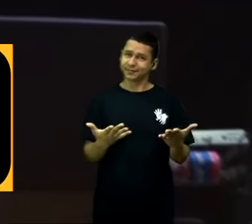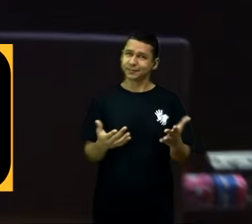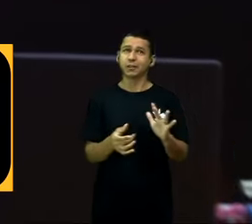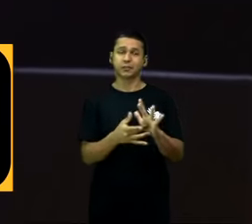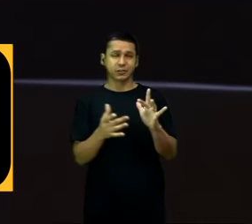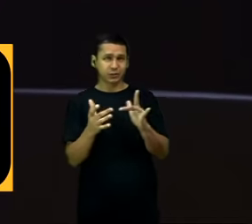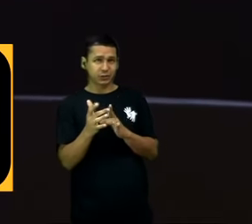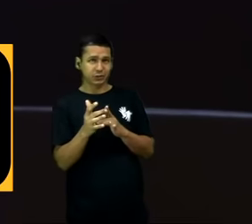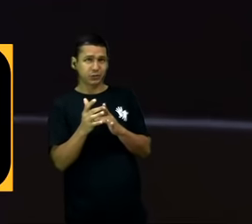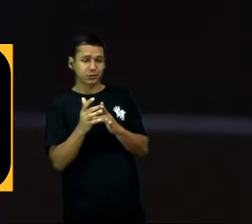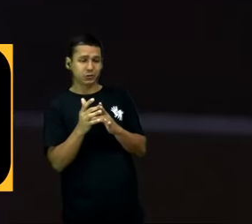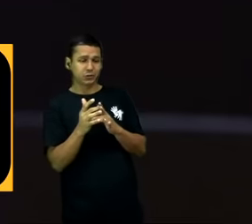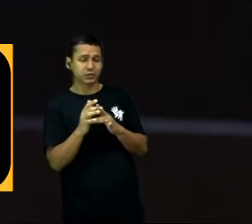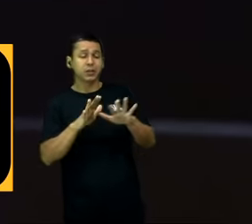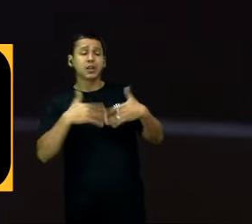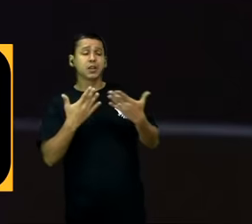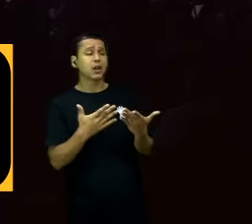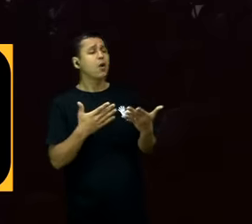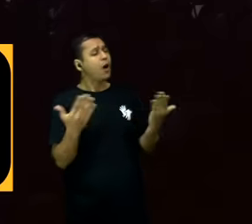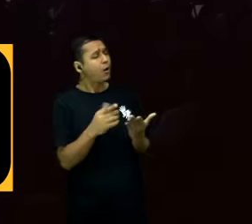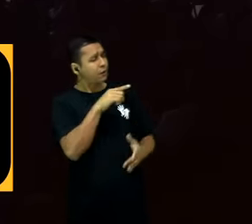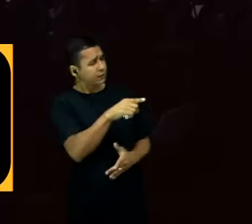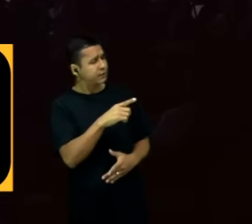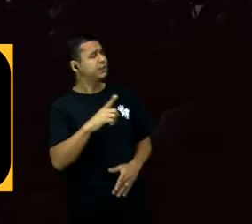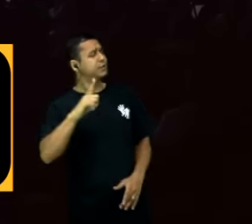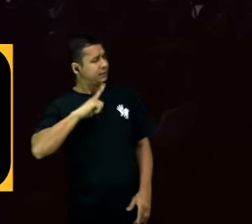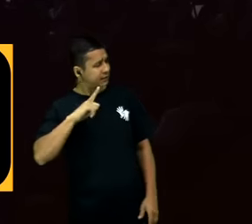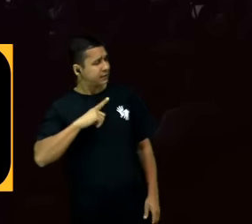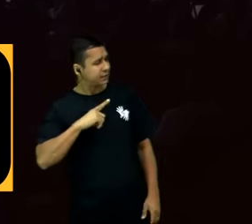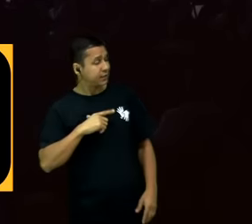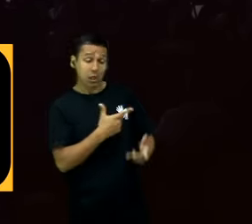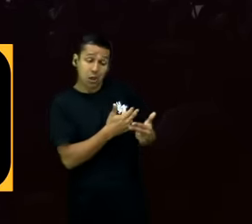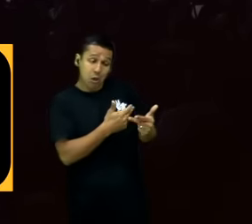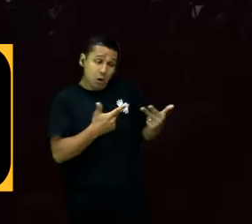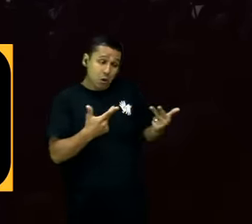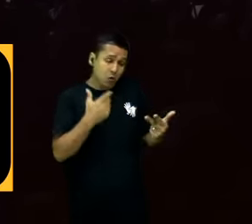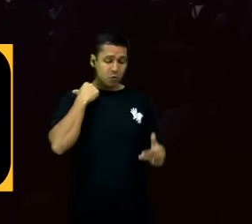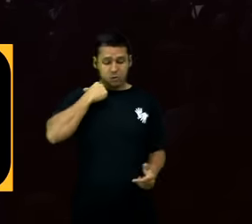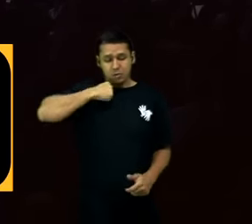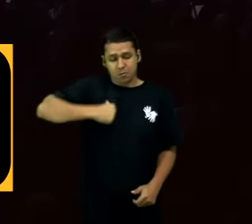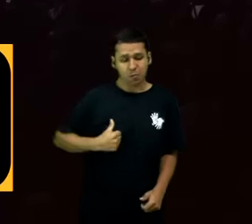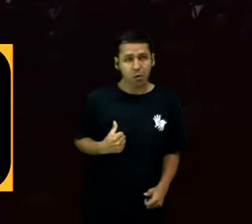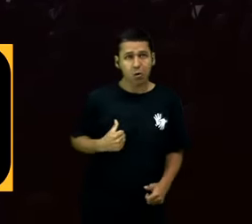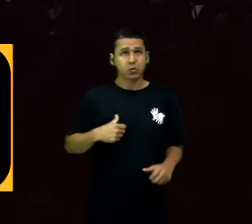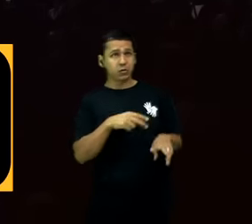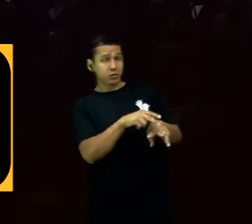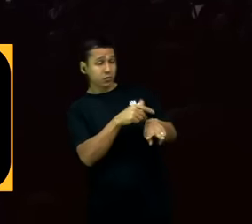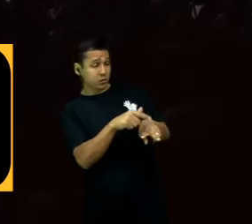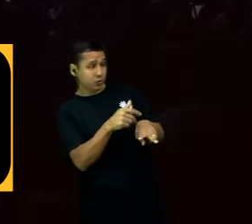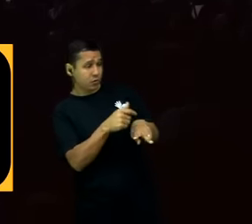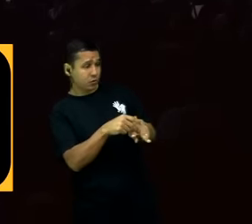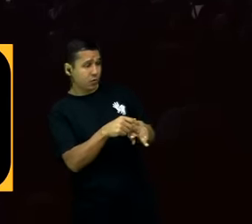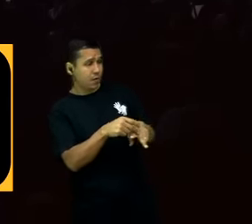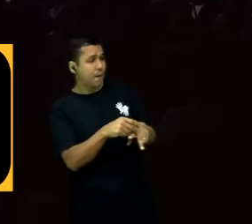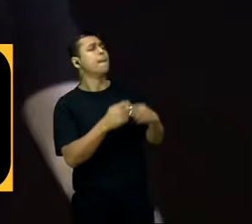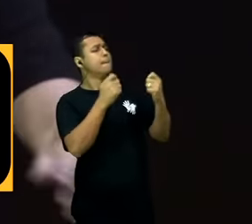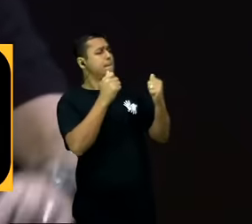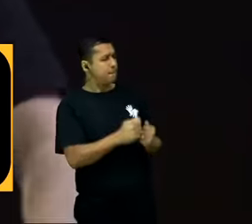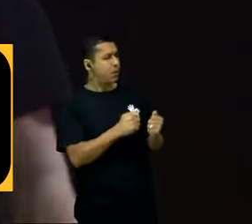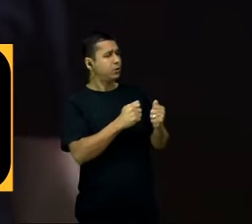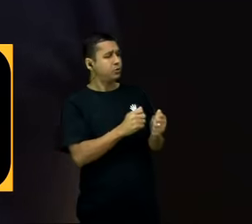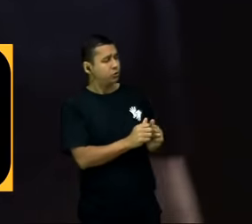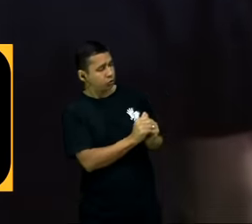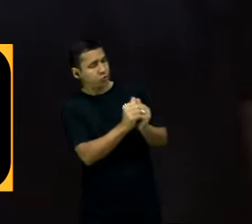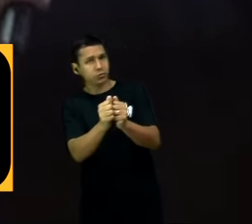então, mas agora se vocês têm bolsa, pode levar, e também se tem saco de viagem, se não tem espada, inclusive, vende a capa e compra uma, porque o pau vai quebrar.